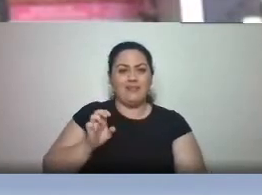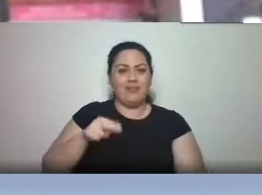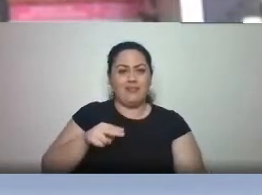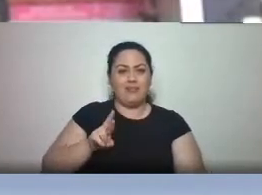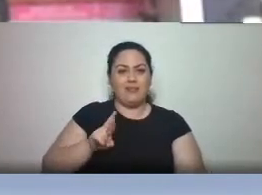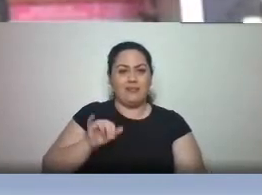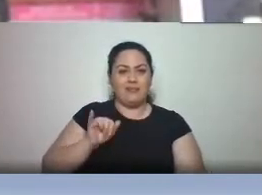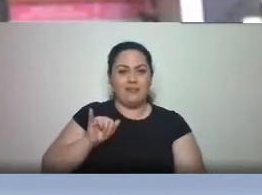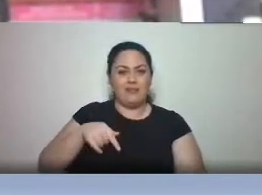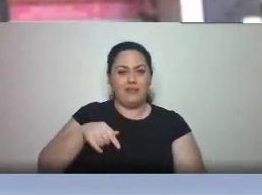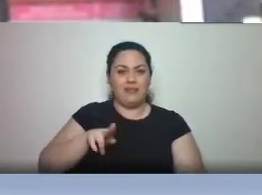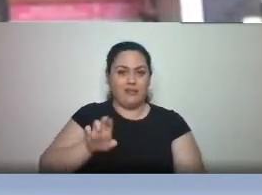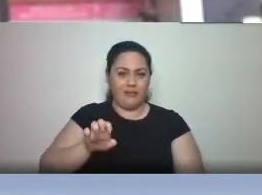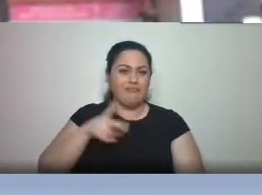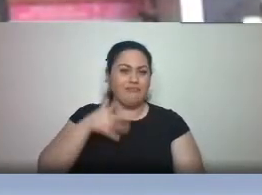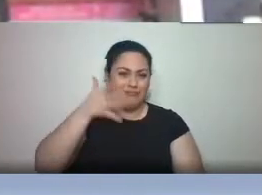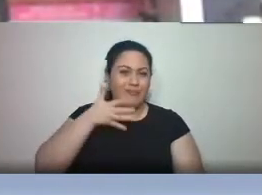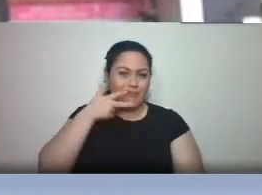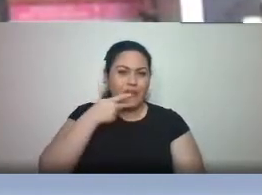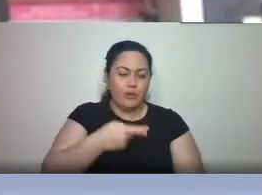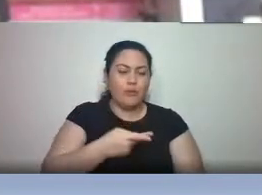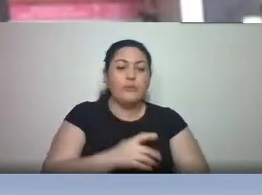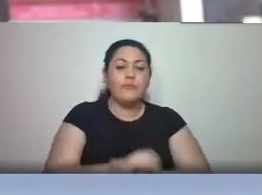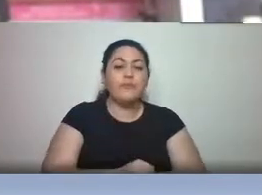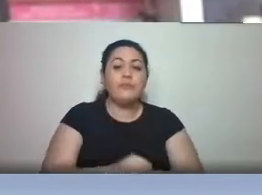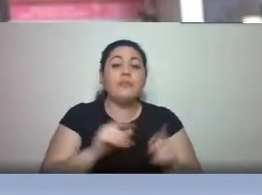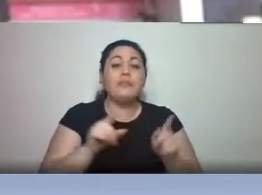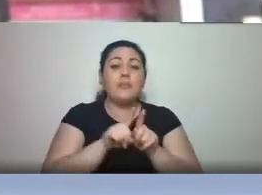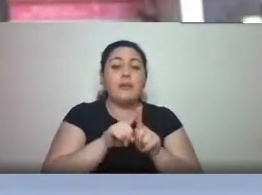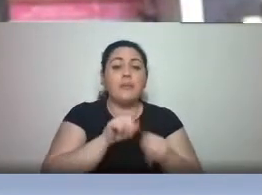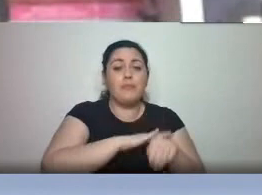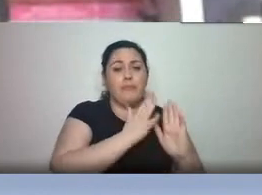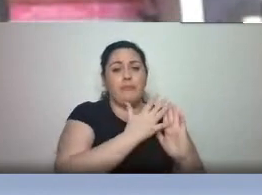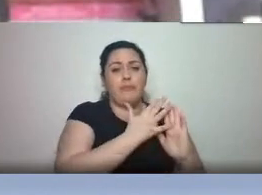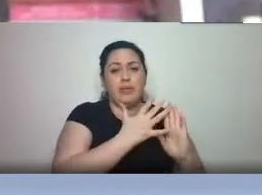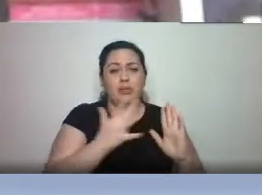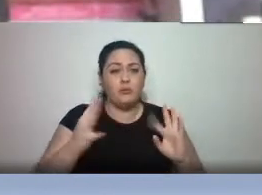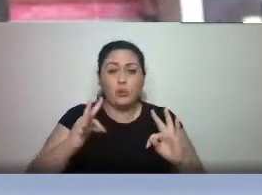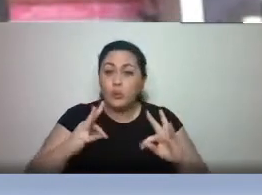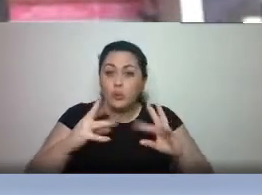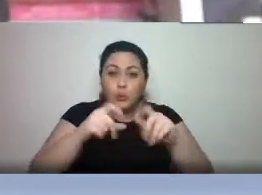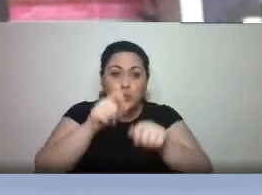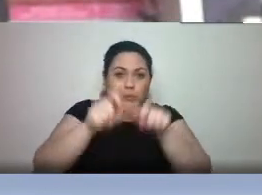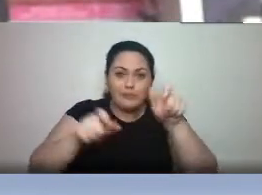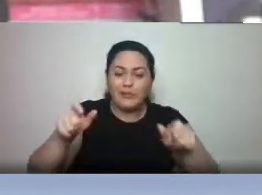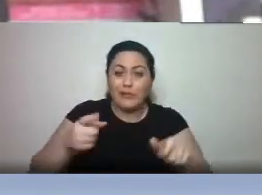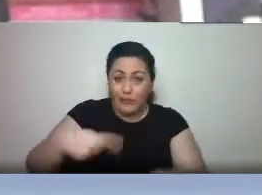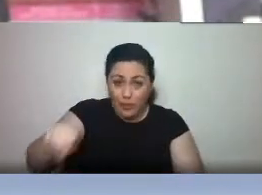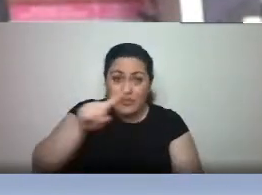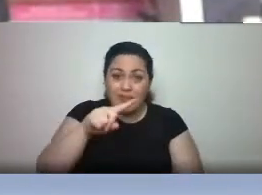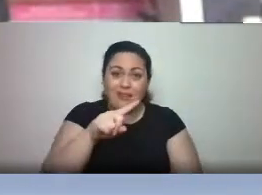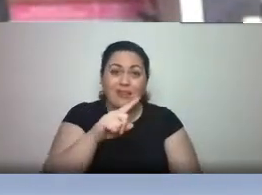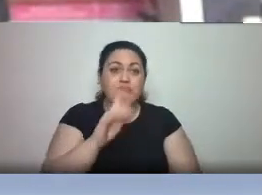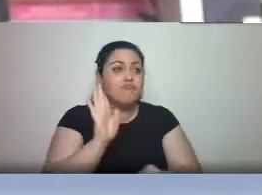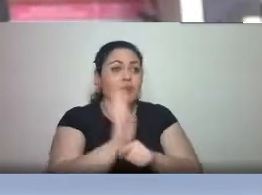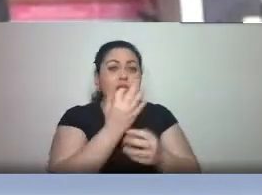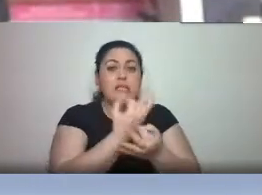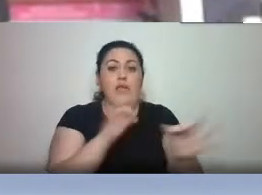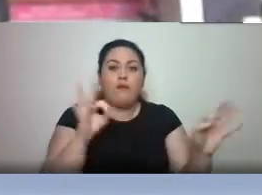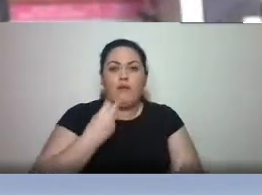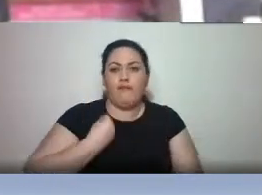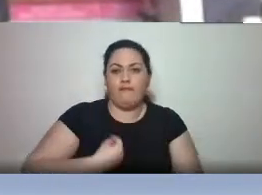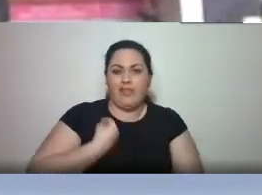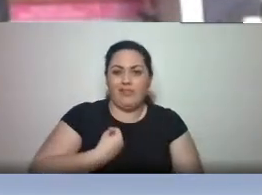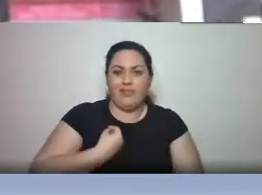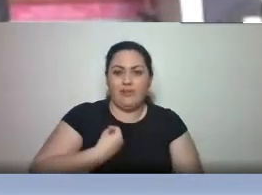E durante esse tempo, vocês, todo mundo, salvaram muitas vidas. Tanto quem estava na linha de frente, quem